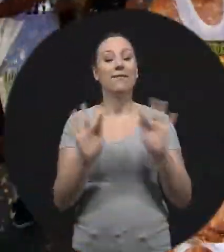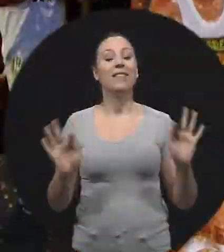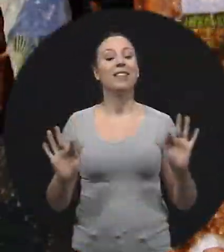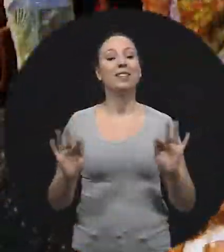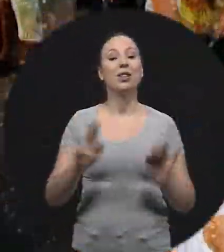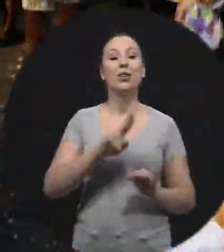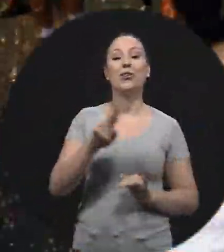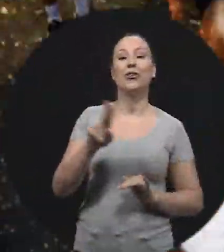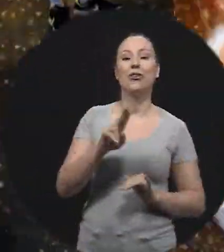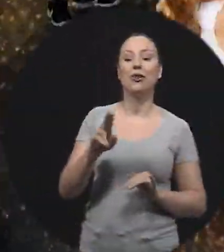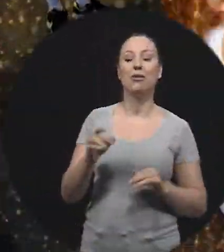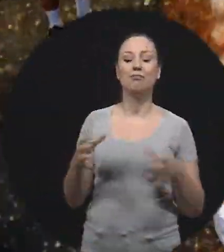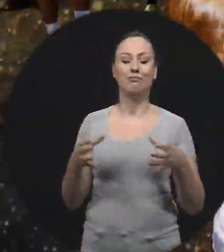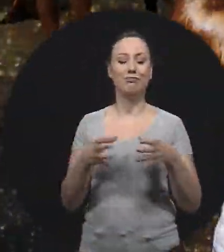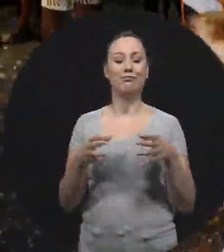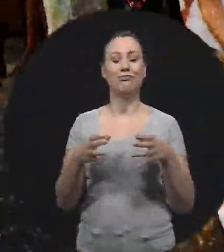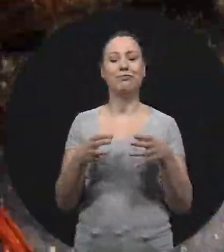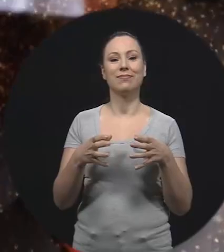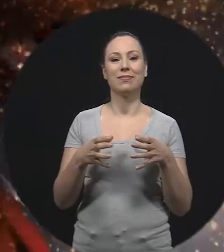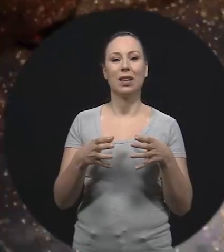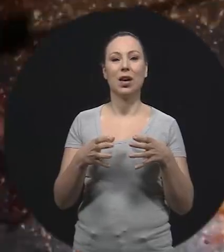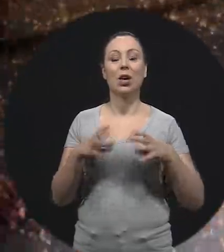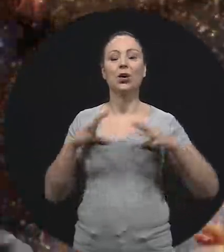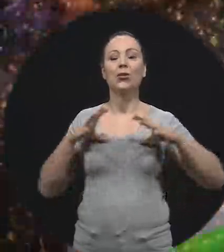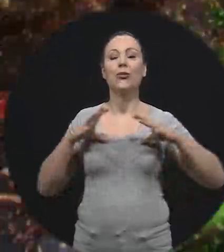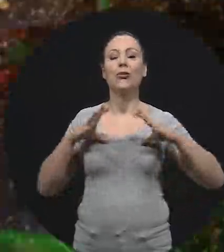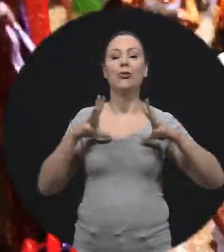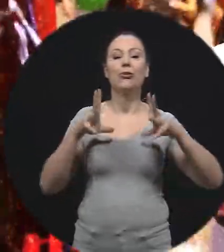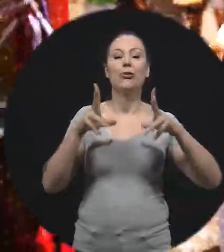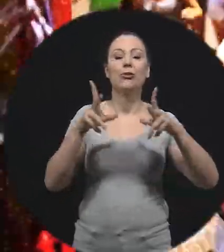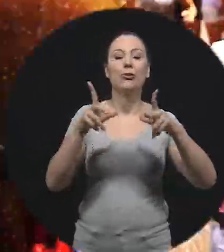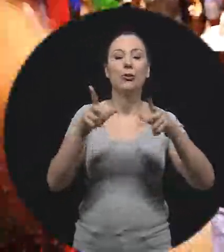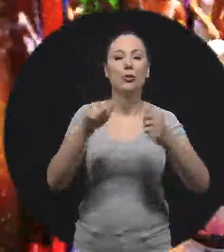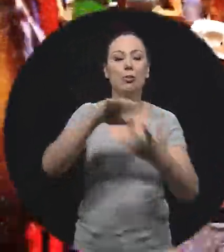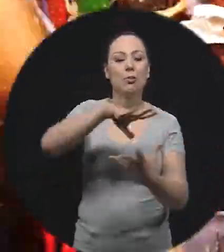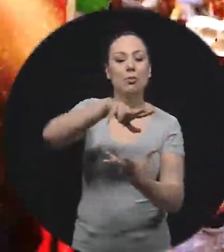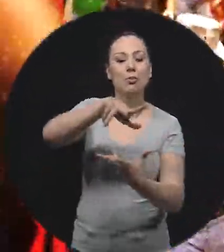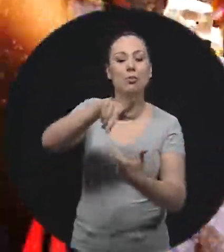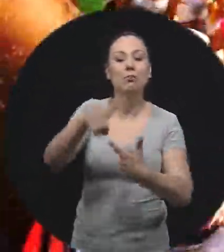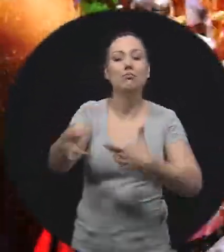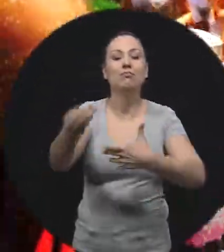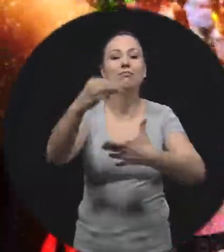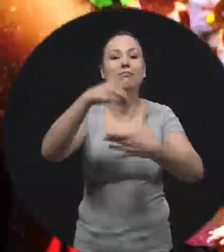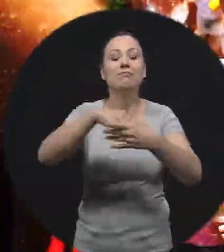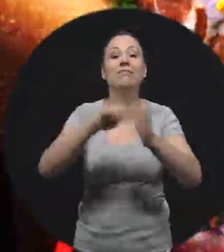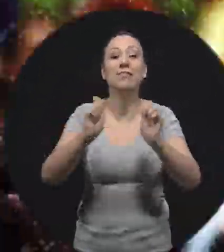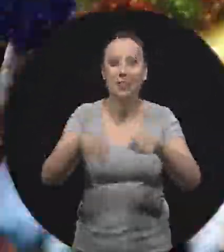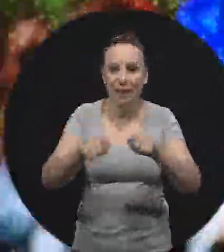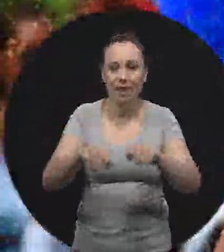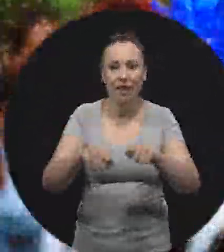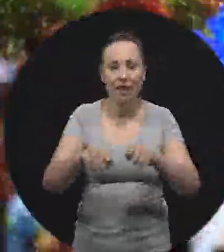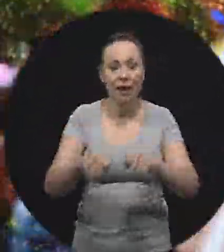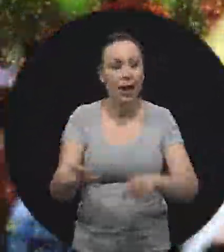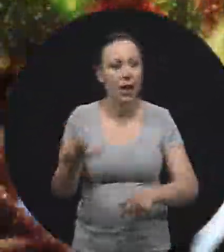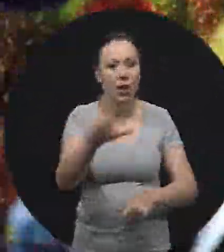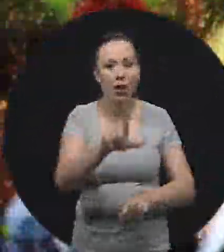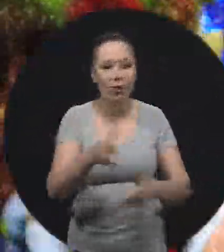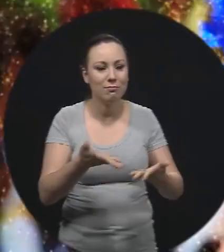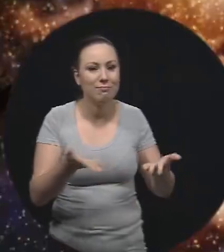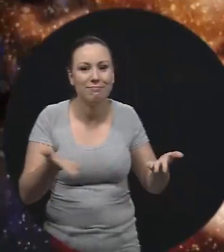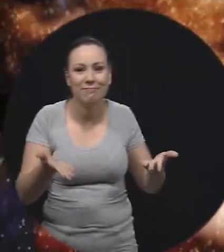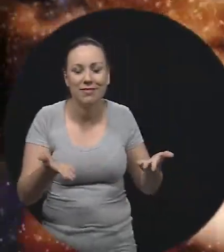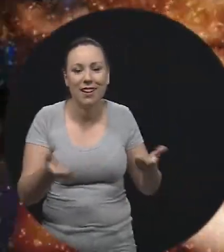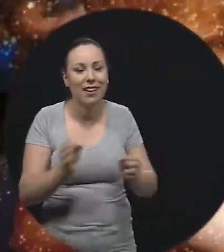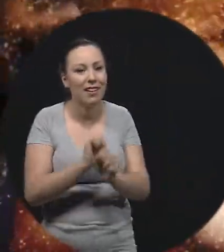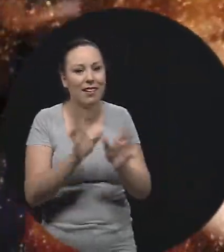A felicidade do nome do bloco, né? Que já é uma mensagem. Todo mundo cabe no mundo. Quem não entender